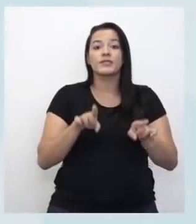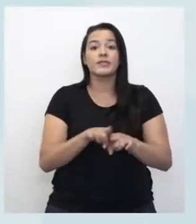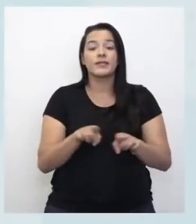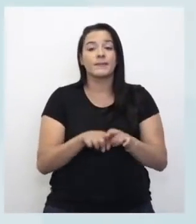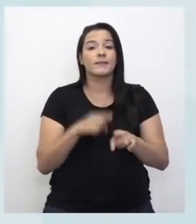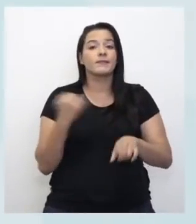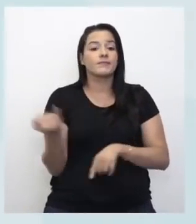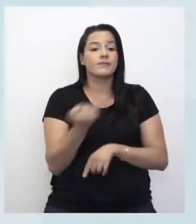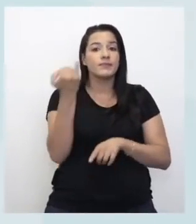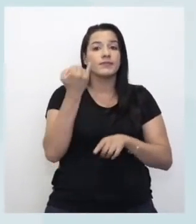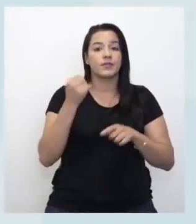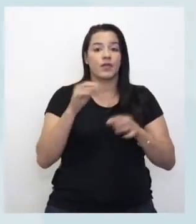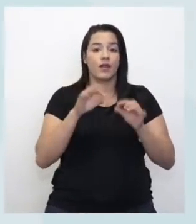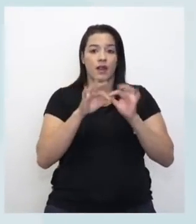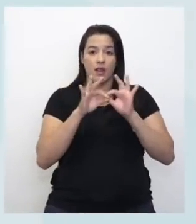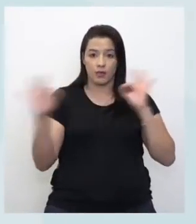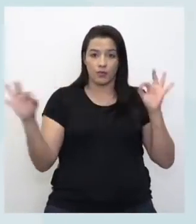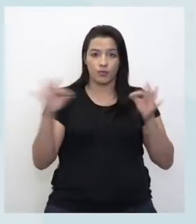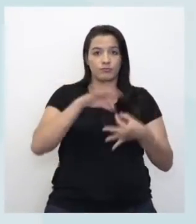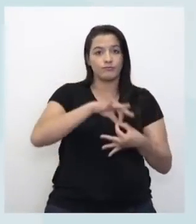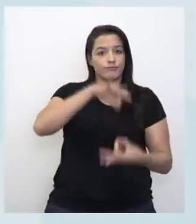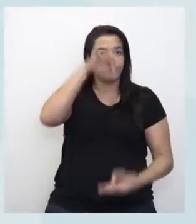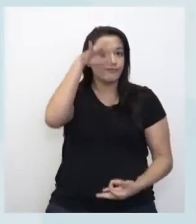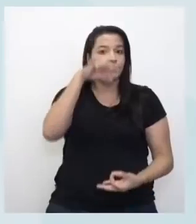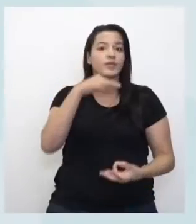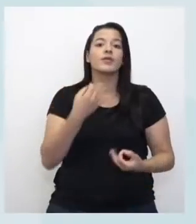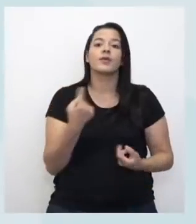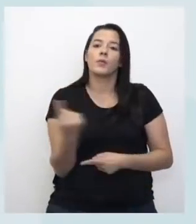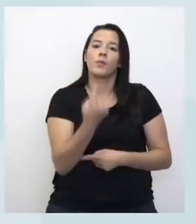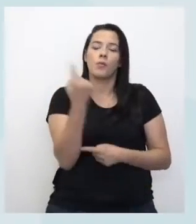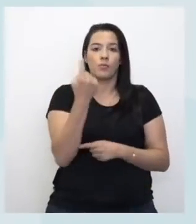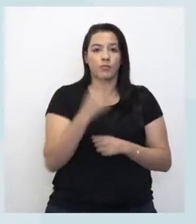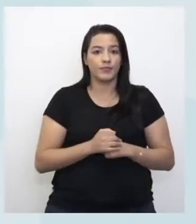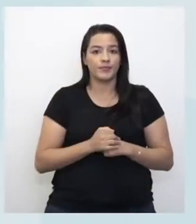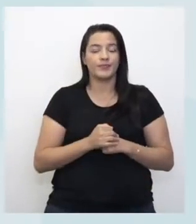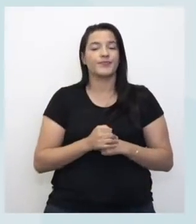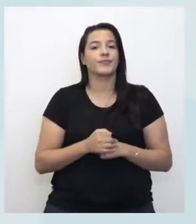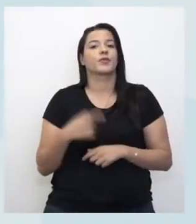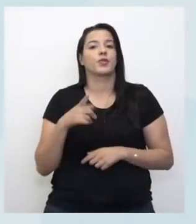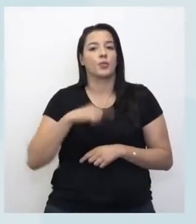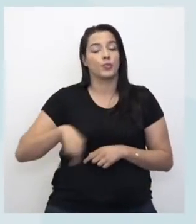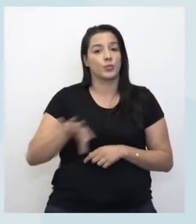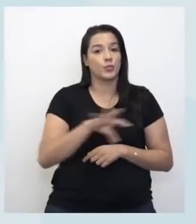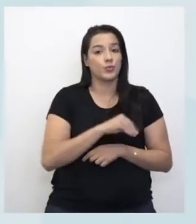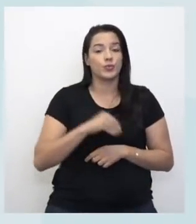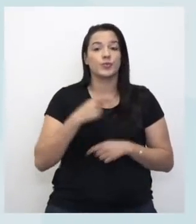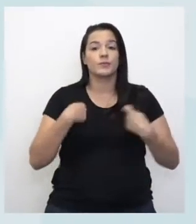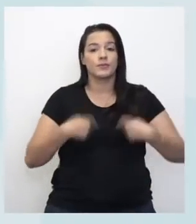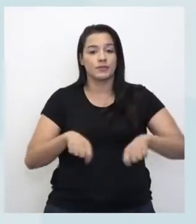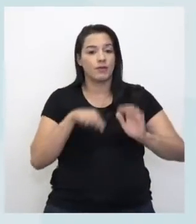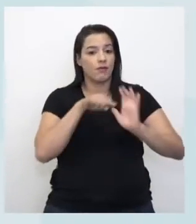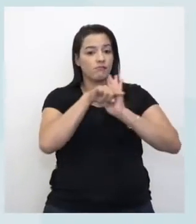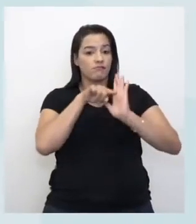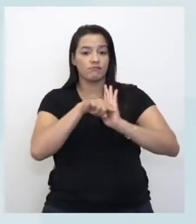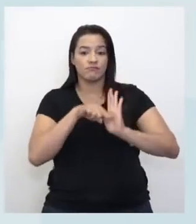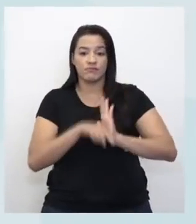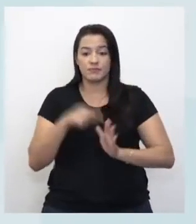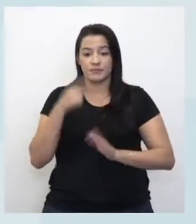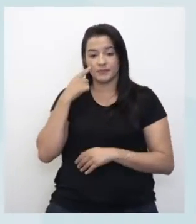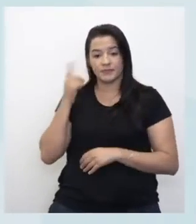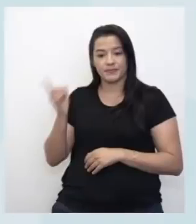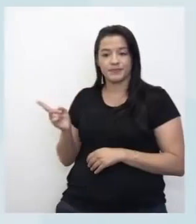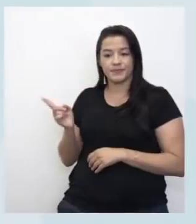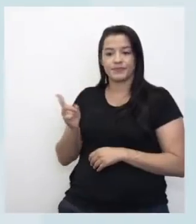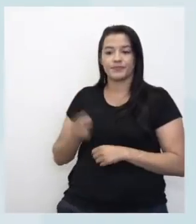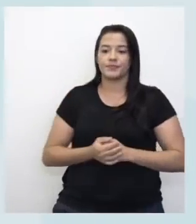elas têm largura, comprimento e altura. Então, observe várias dessas figuras nesse